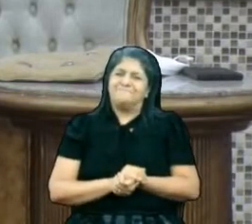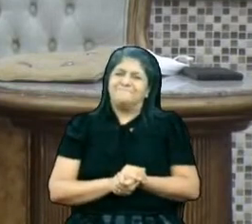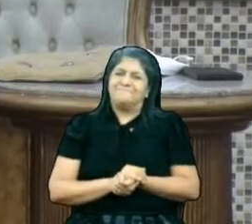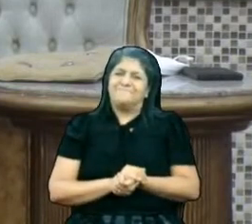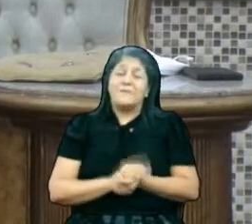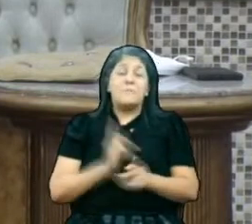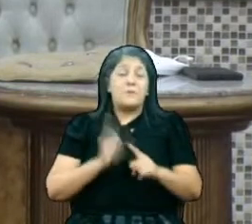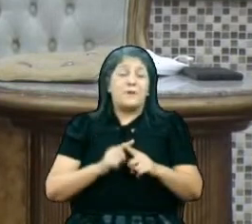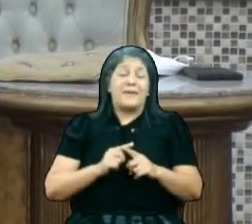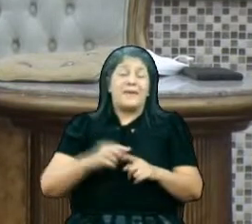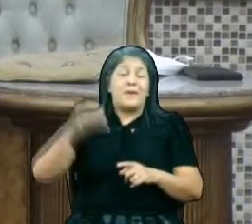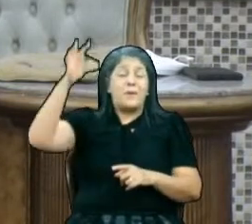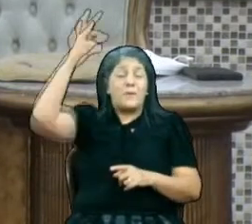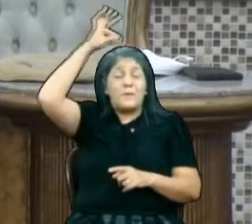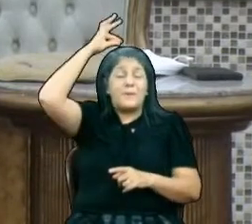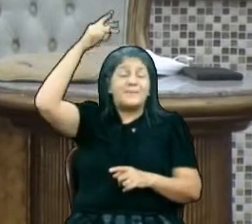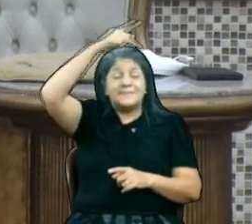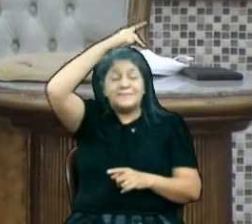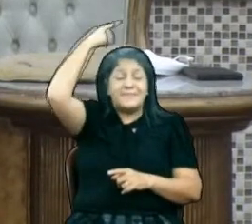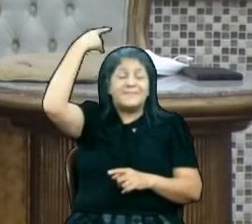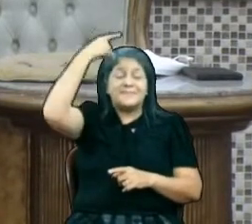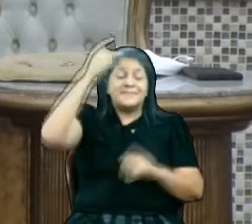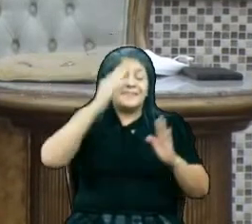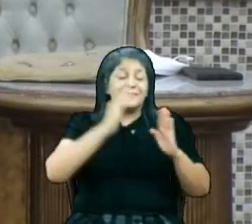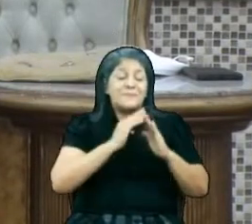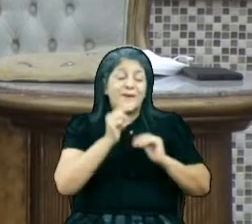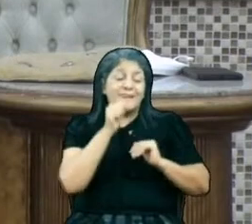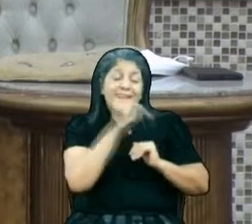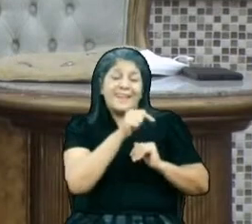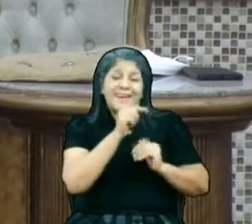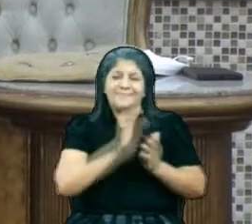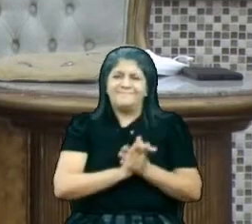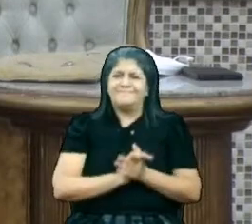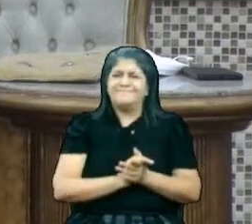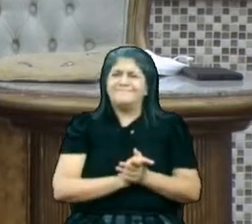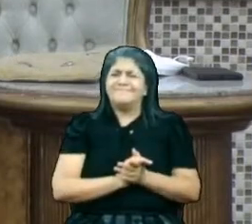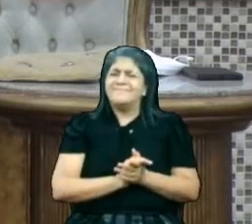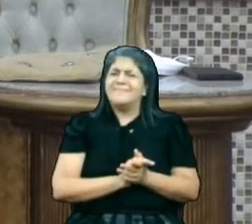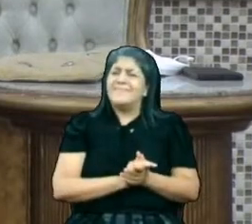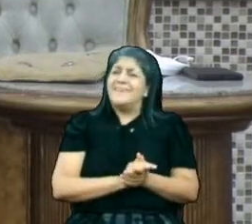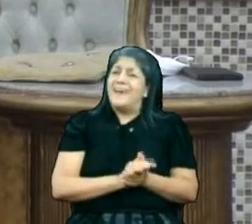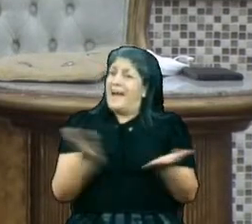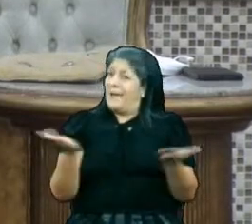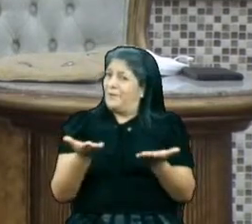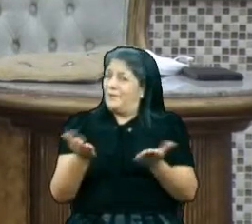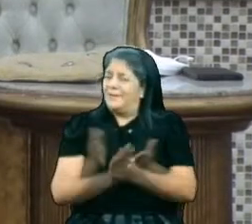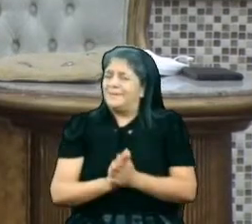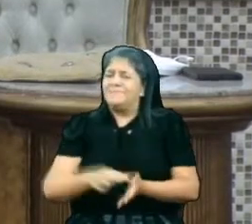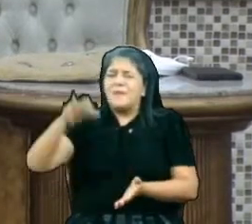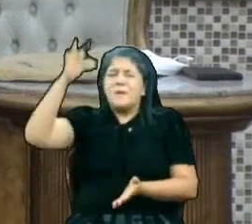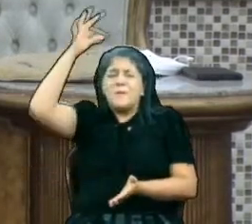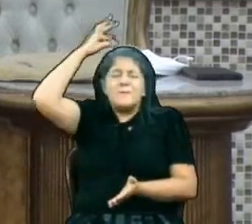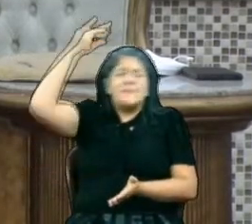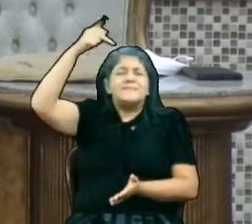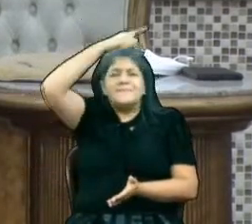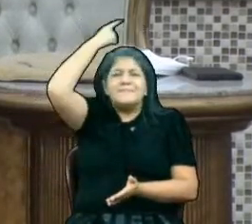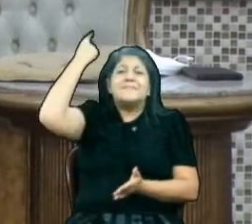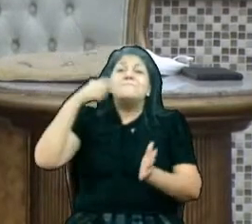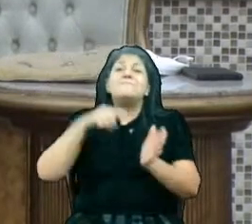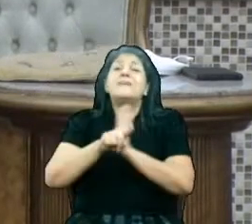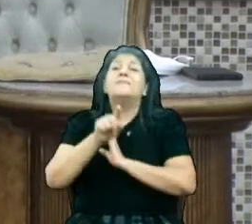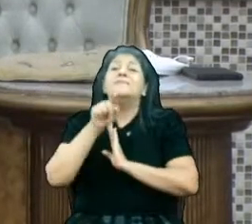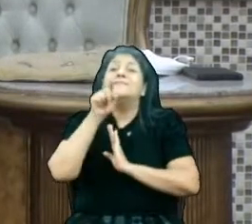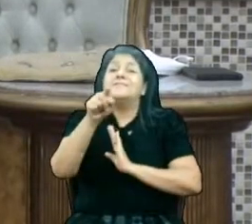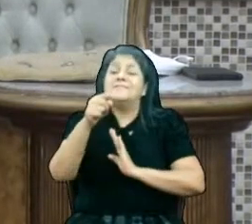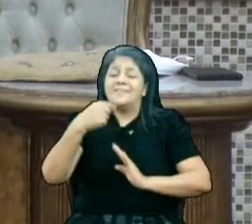ao Espírito Santo nesta noite ele está no se perguntando como é que está o ambiente o ambiente na